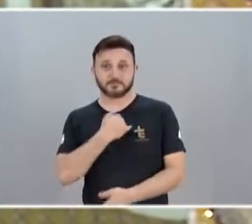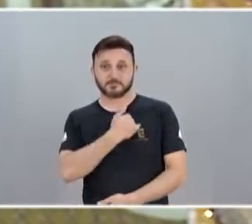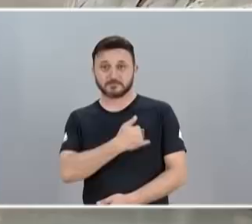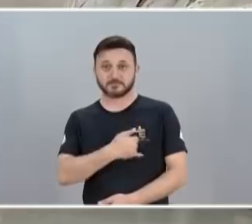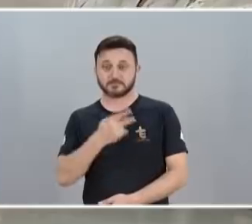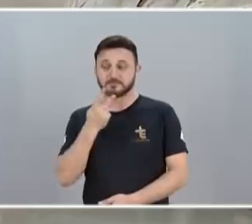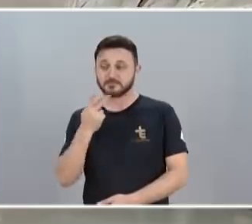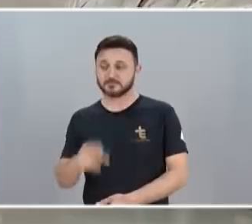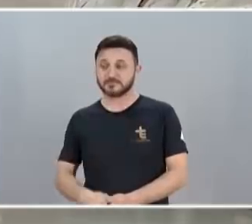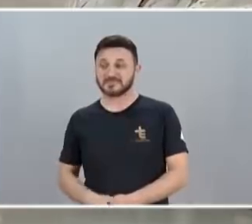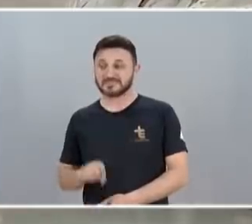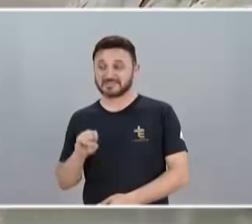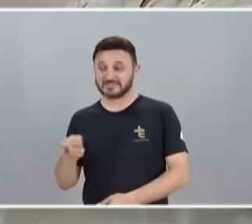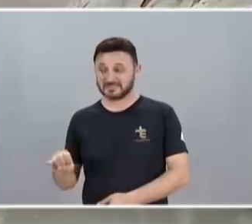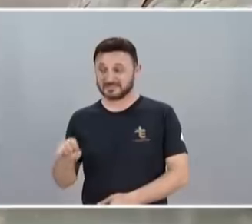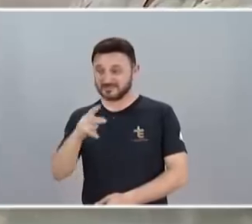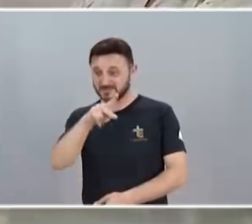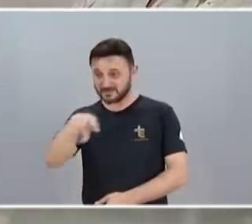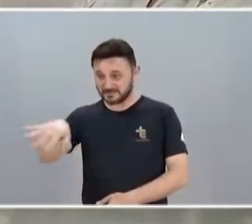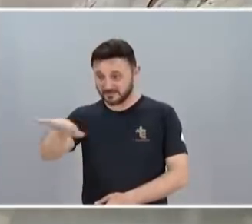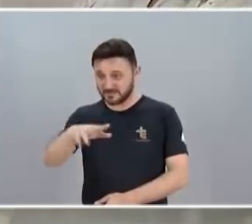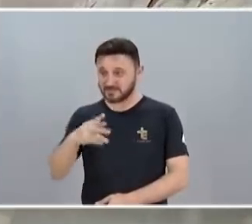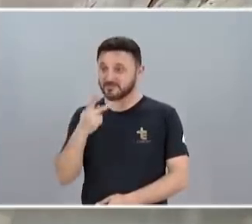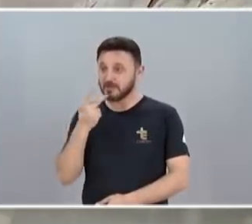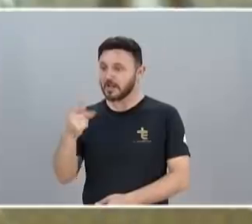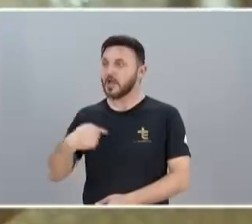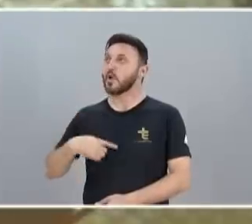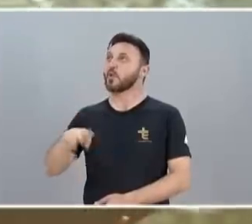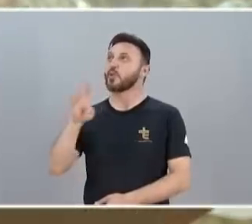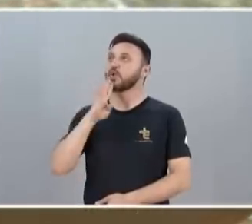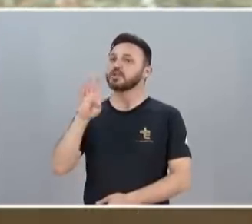quem diz, eu conheço Jesus, eu conheço,